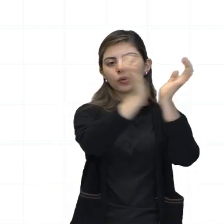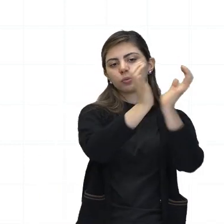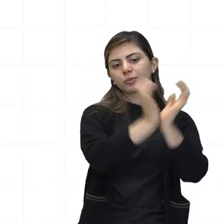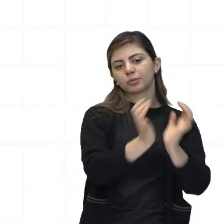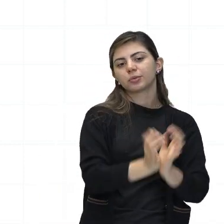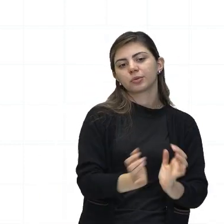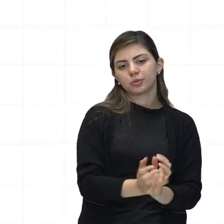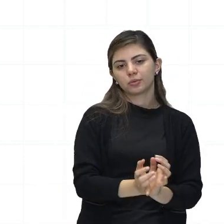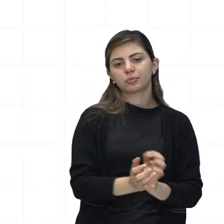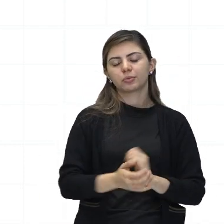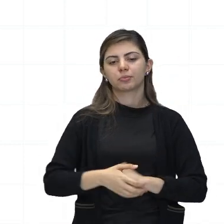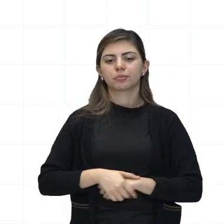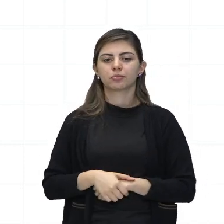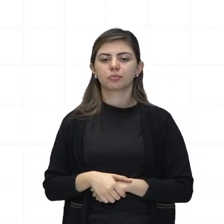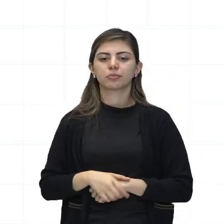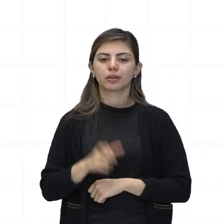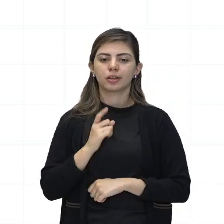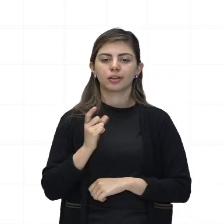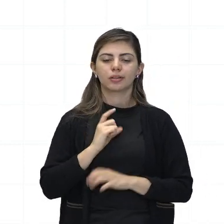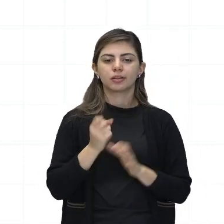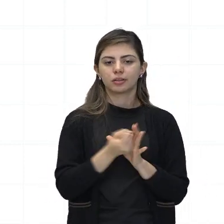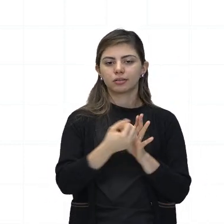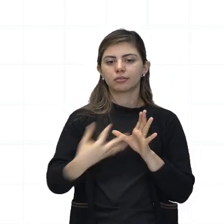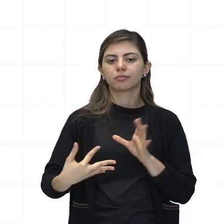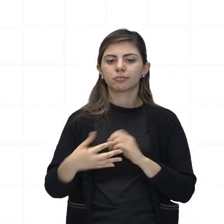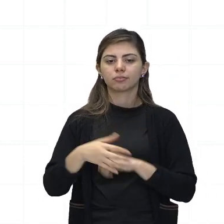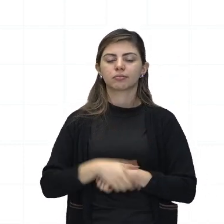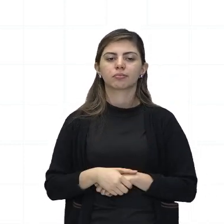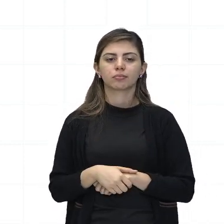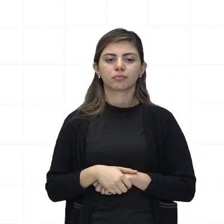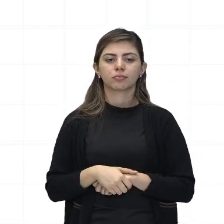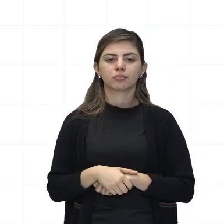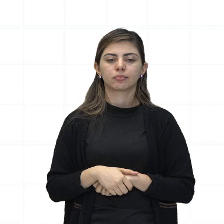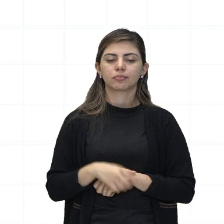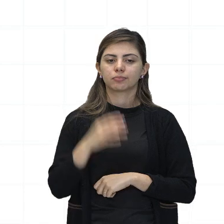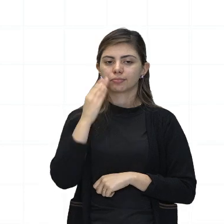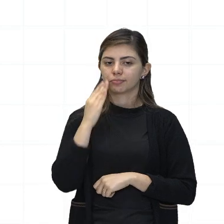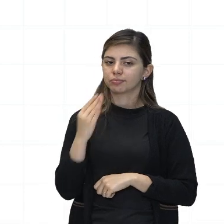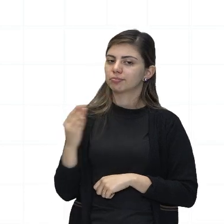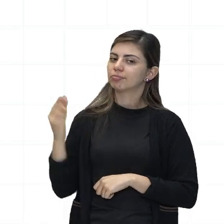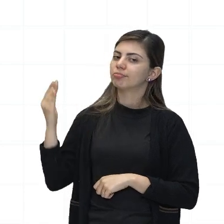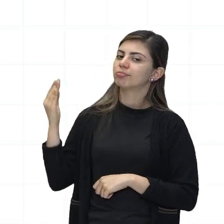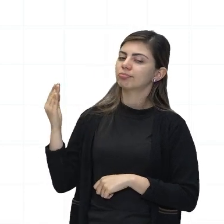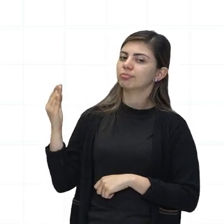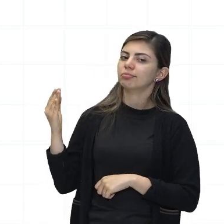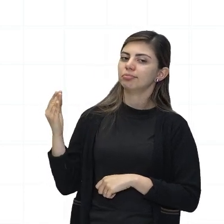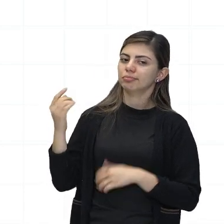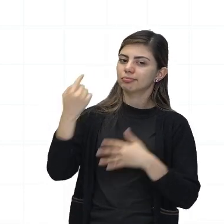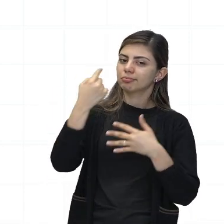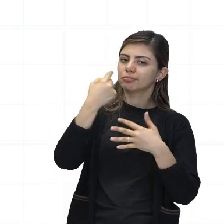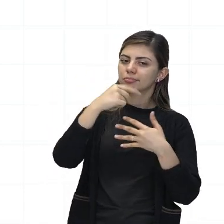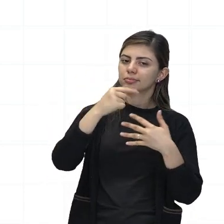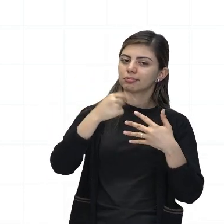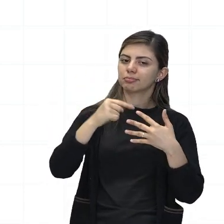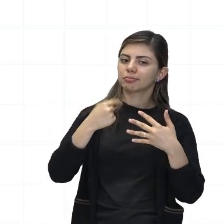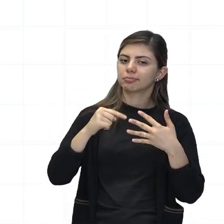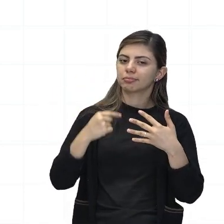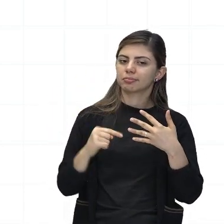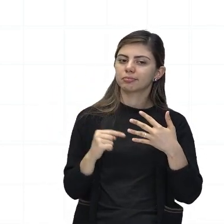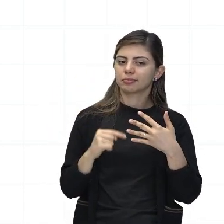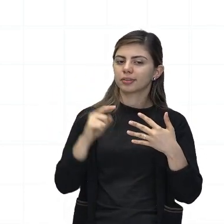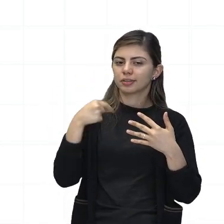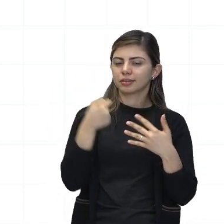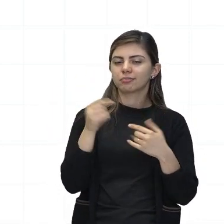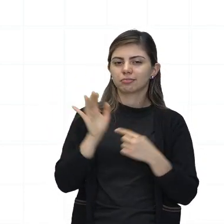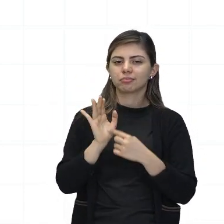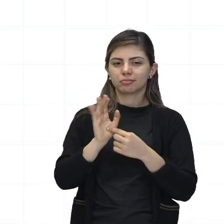reinos aí, conforme a classificação, tá? Reino fungi, reino plante, reino animalia,